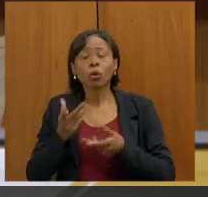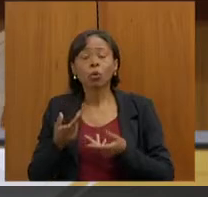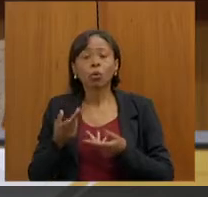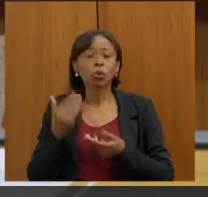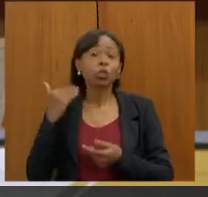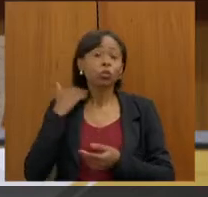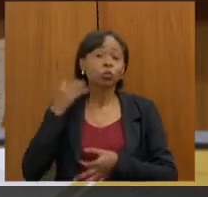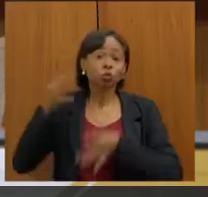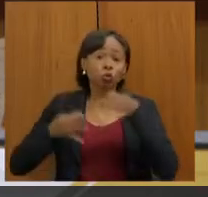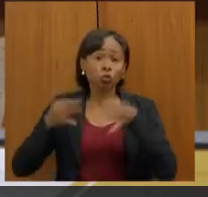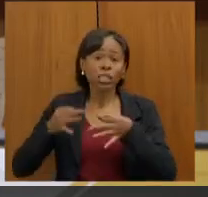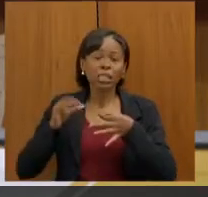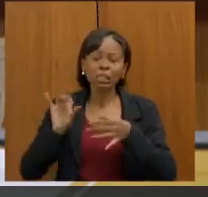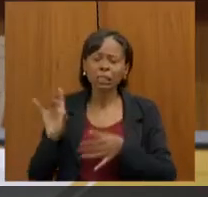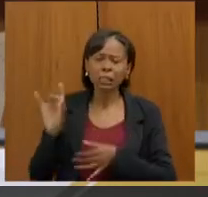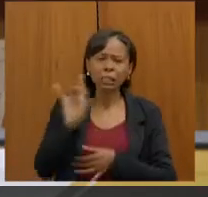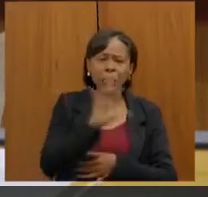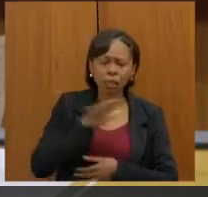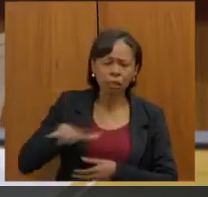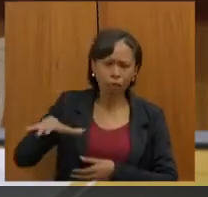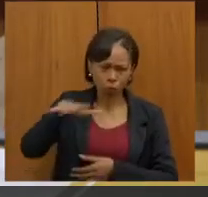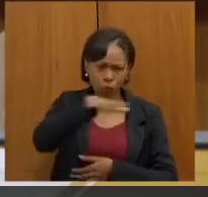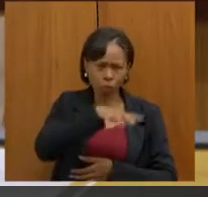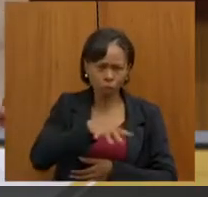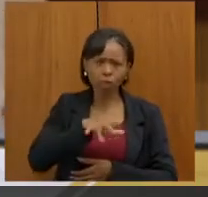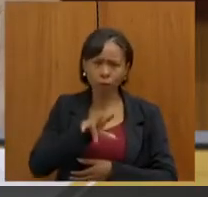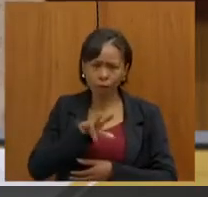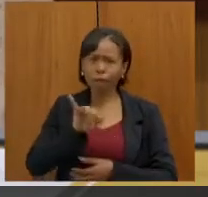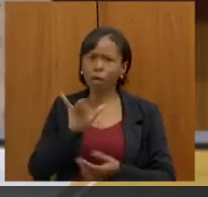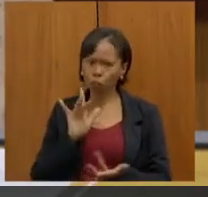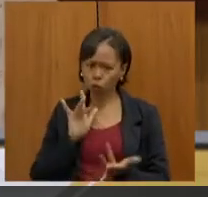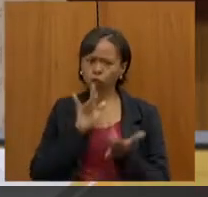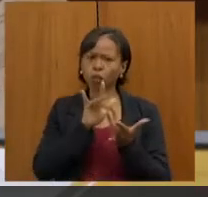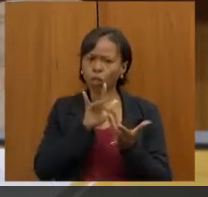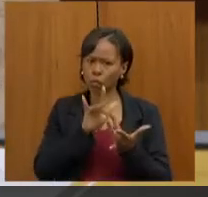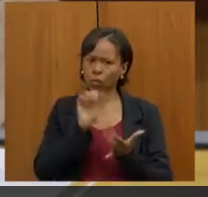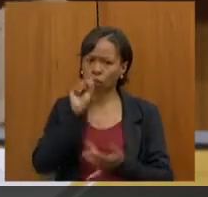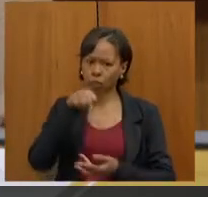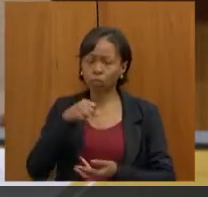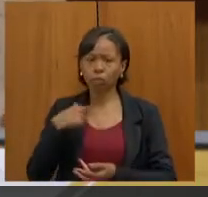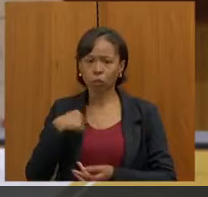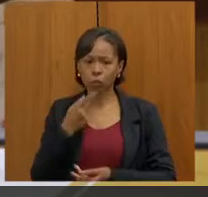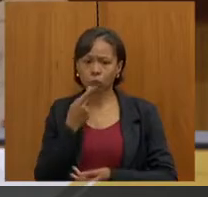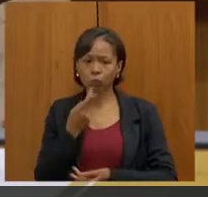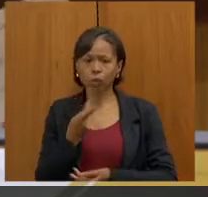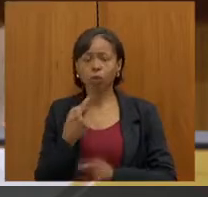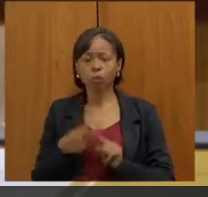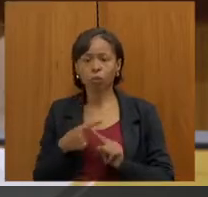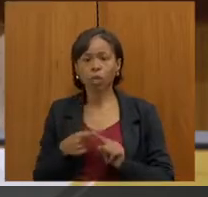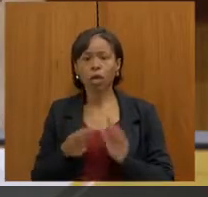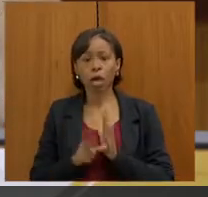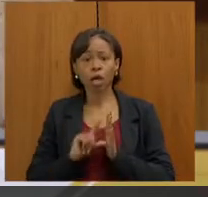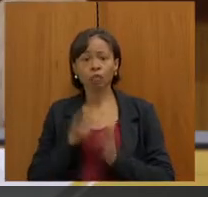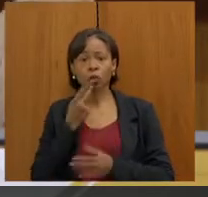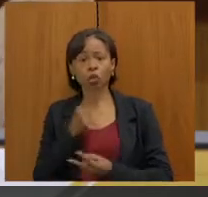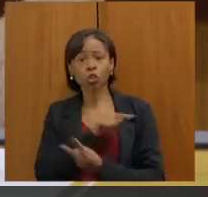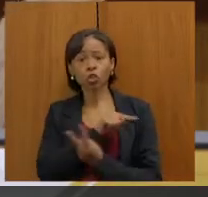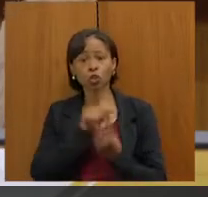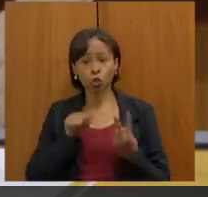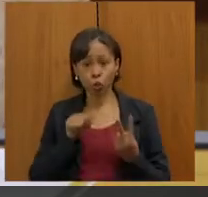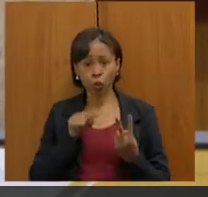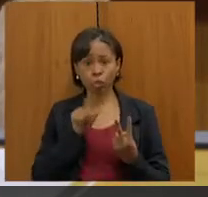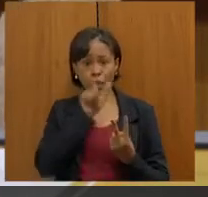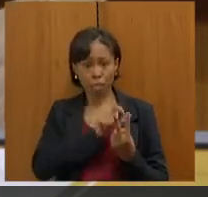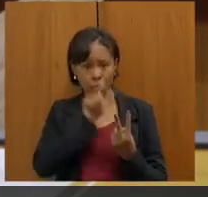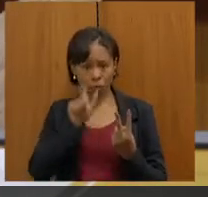também serão oportunamente contactados É nesse sentido então a minha fala foi mencionado o nome de dois